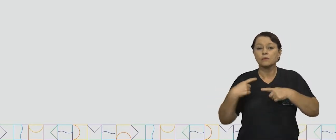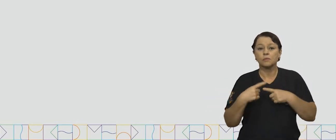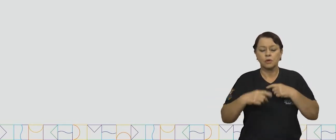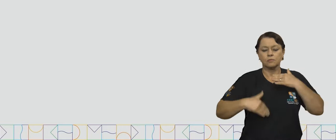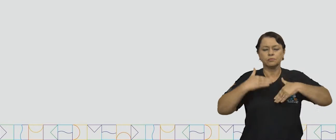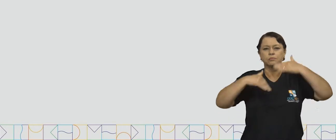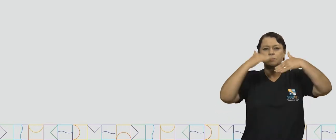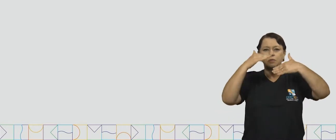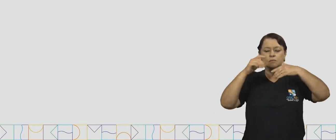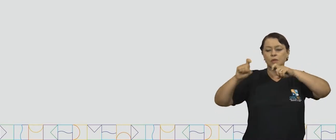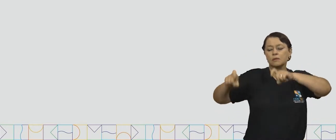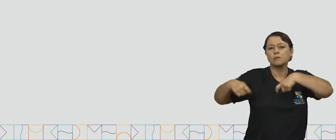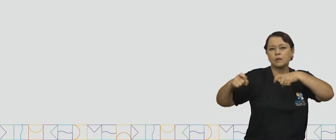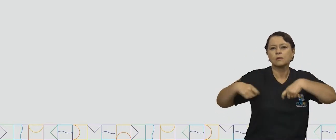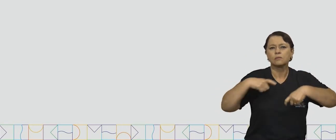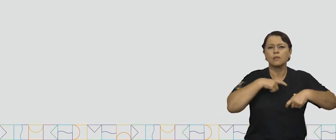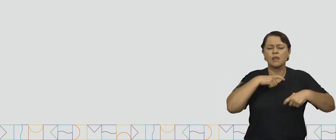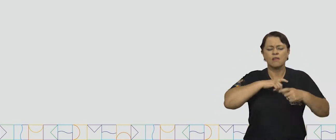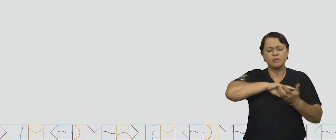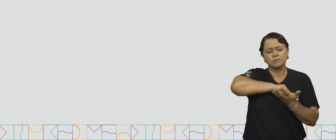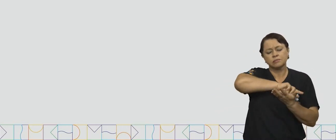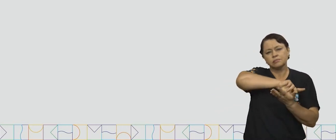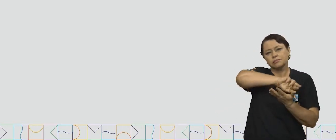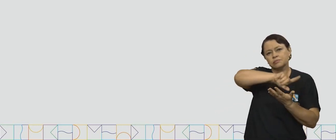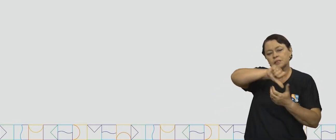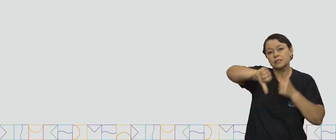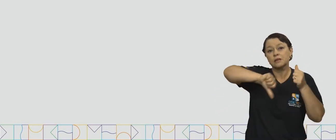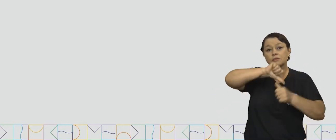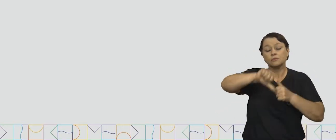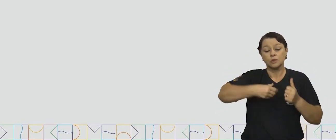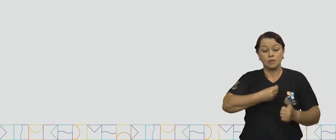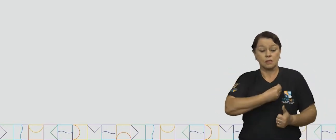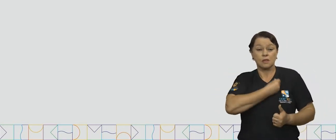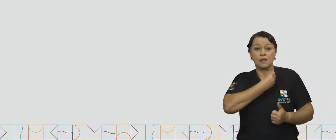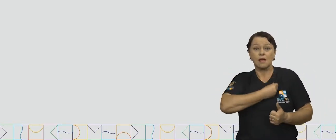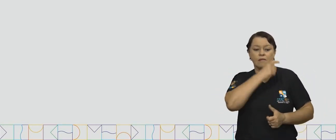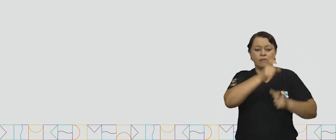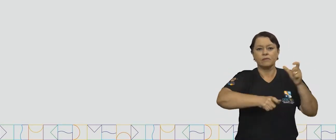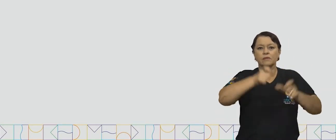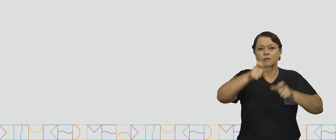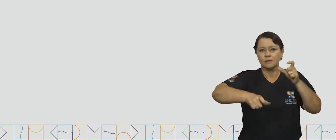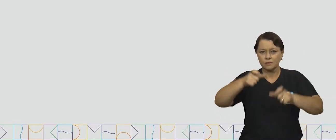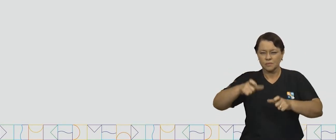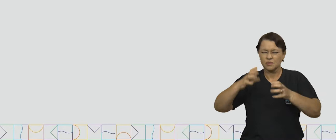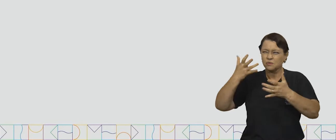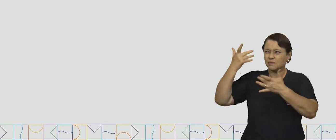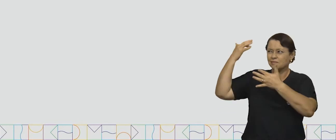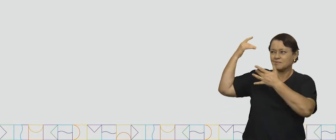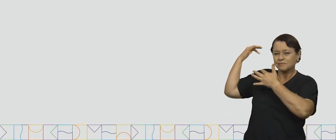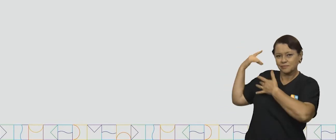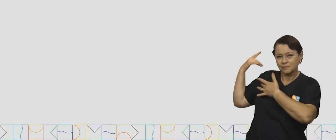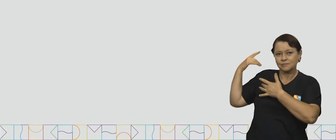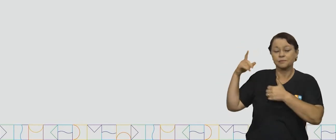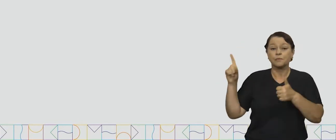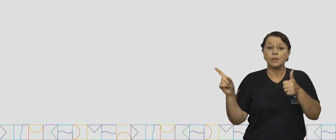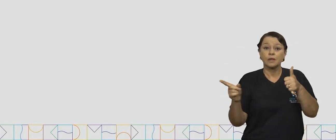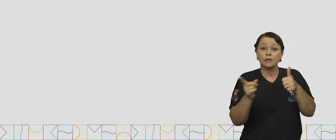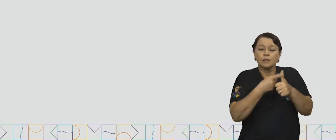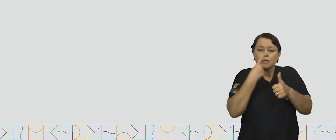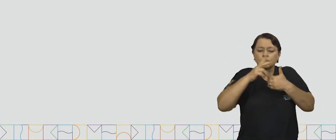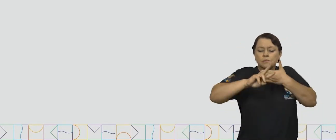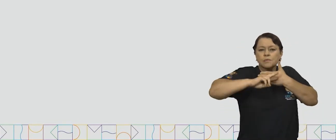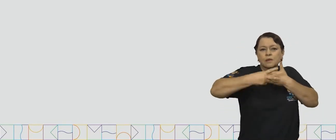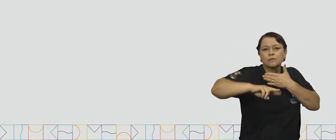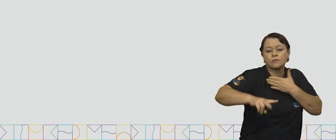agricultura provocou uma série de mudanças no modo de vida dos grupos humanos. Uma das primeiras consequências